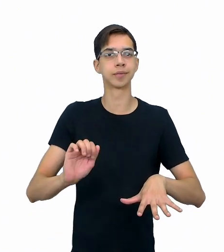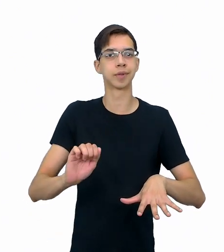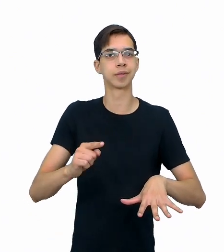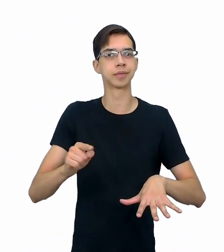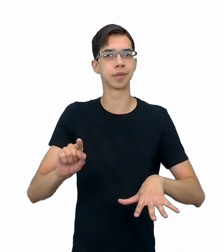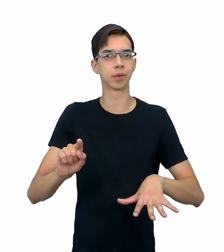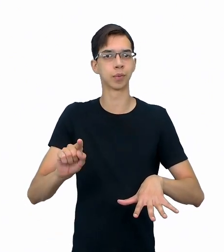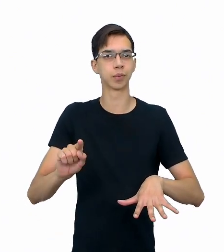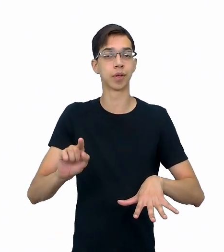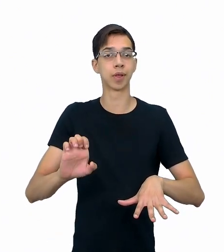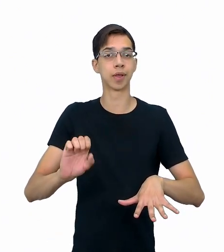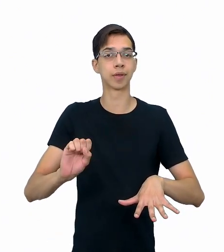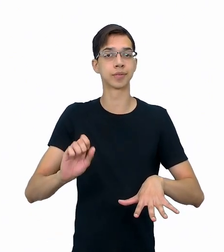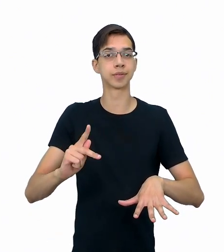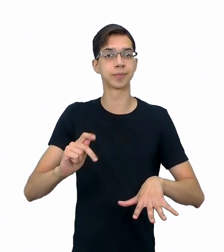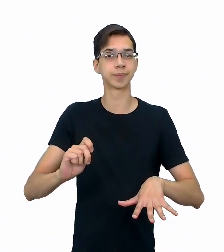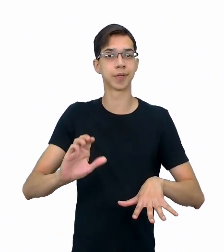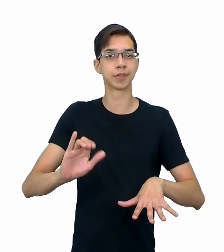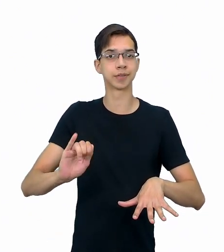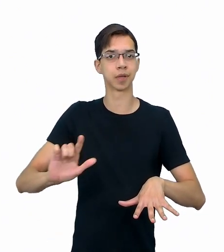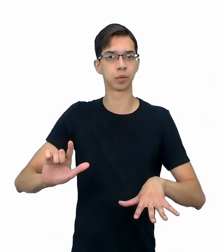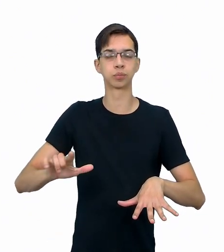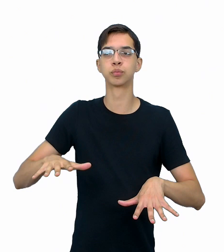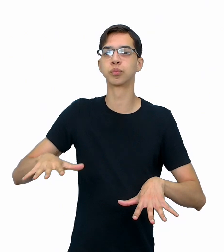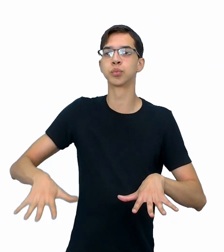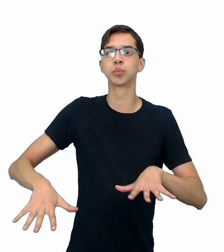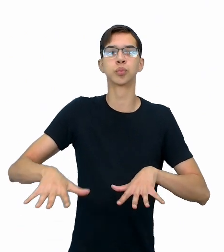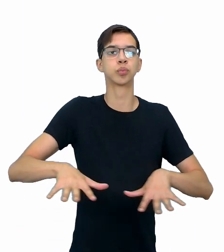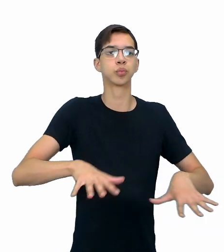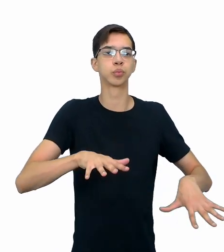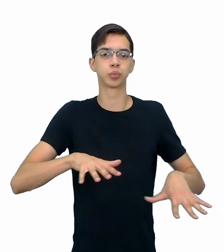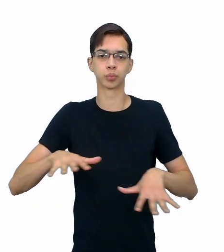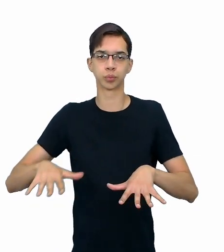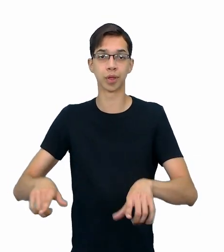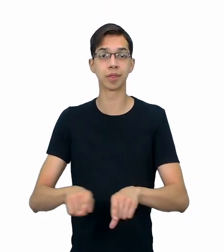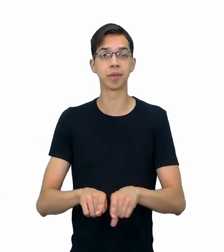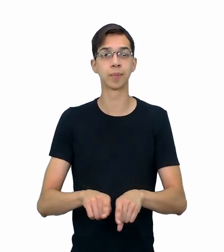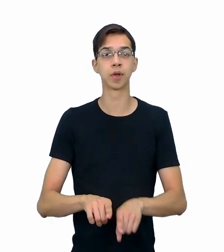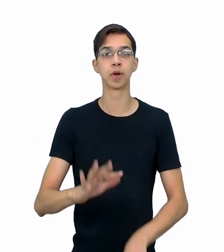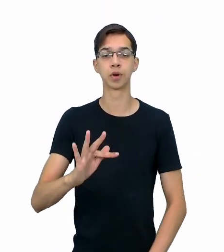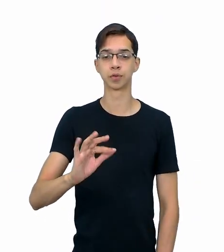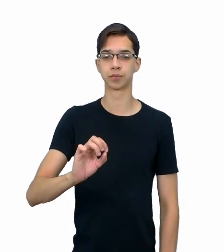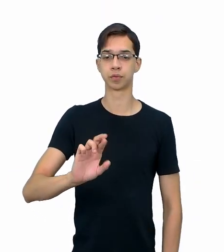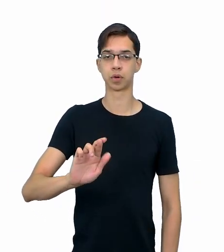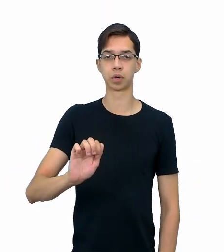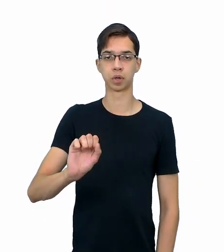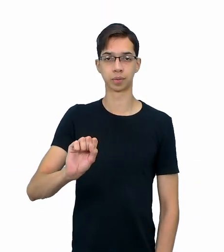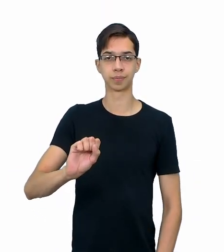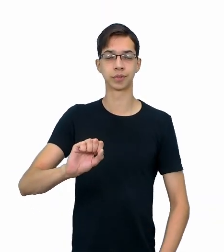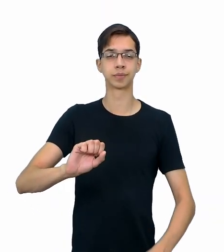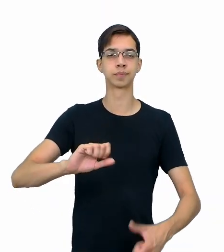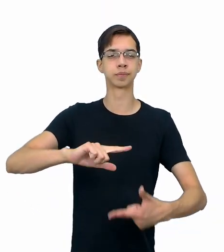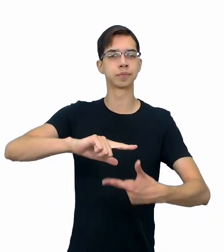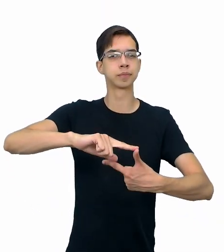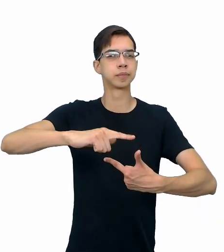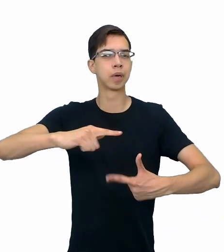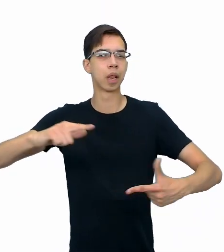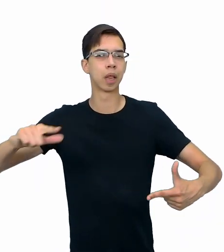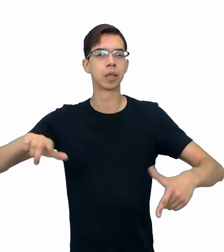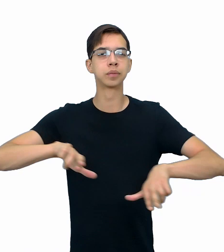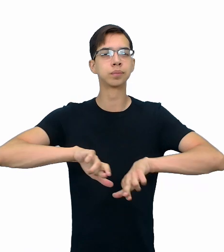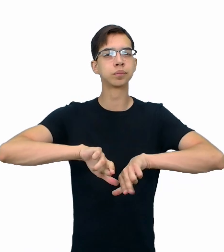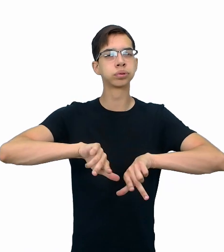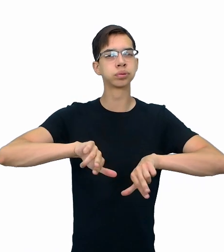o campo das formas, né? E a gente vai, nos próximos slides, discutir cada